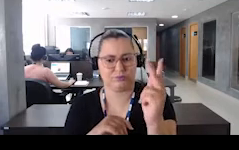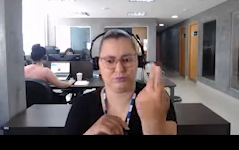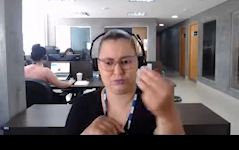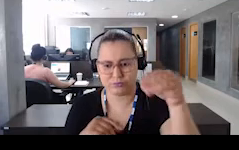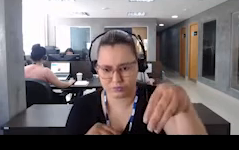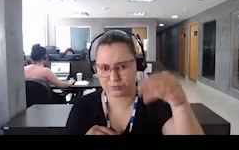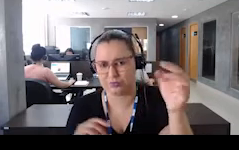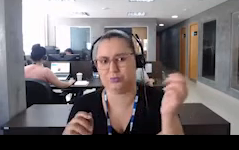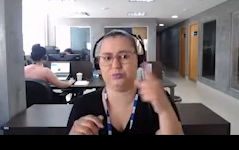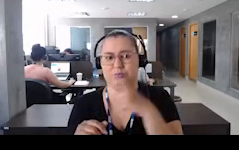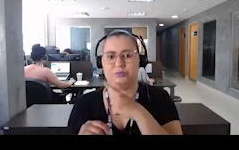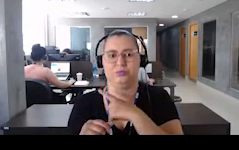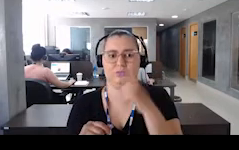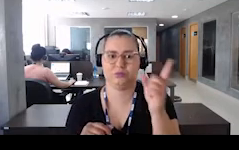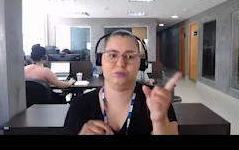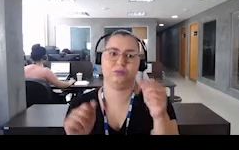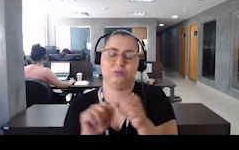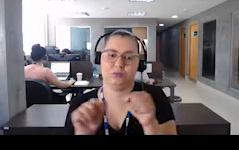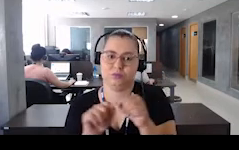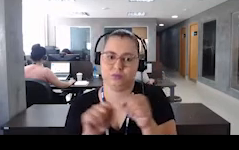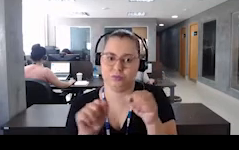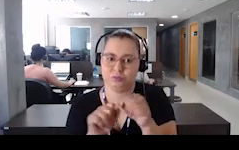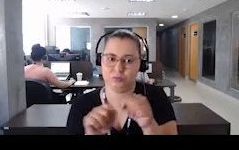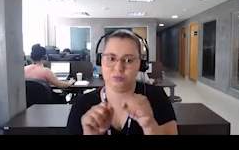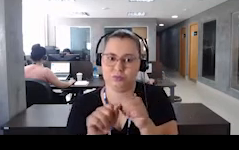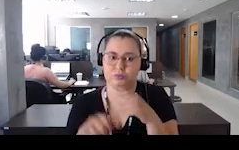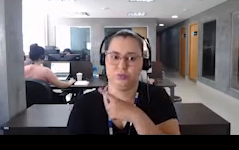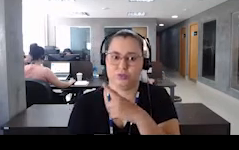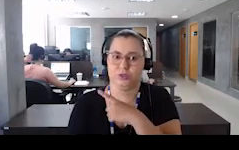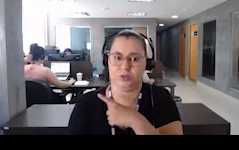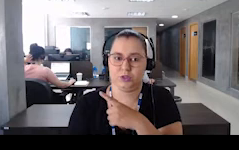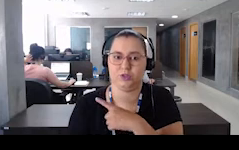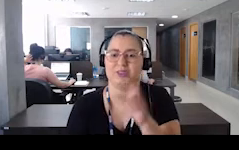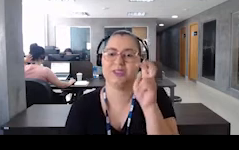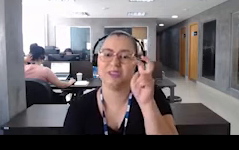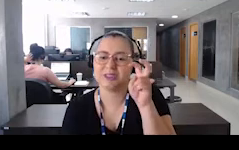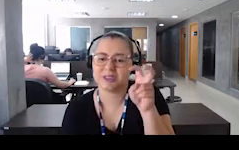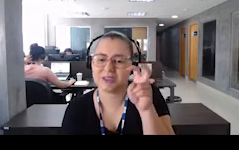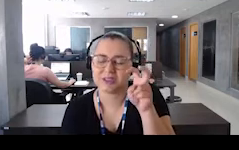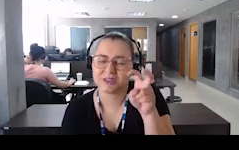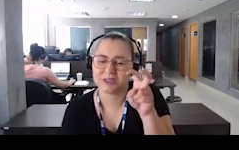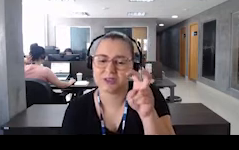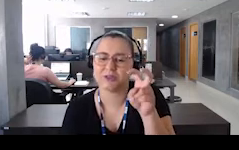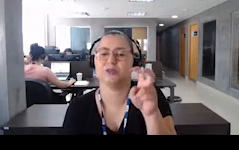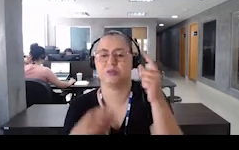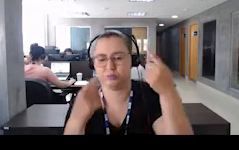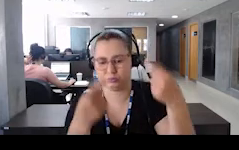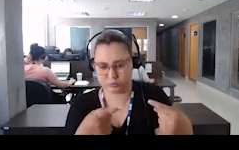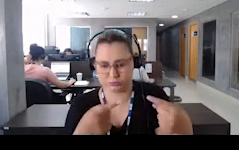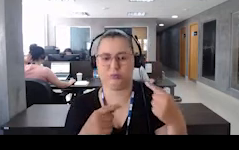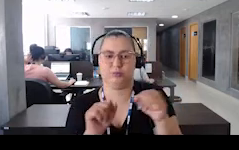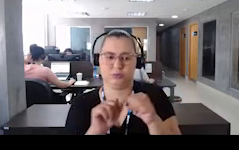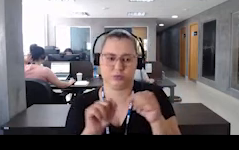Então, isso aqui eu fiz justamente porque no desafio 5 vai justamente pedir isso